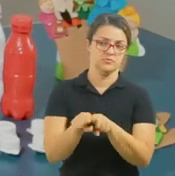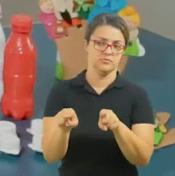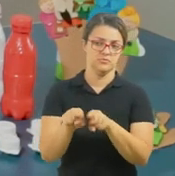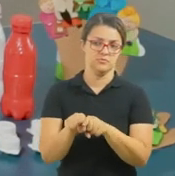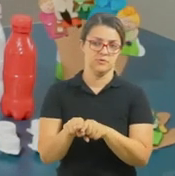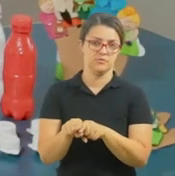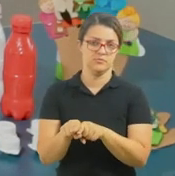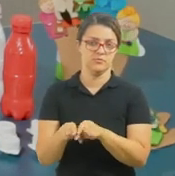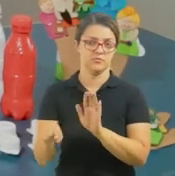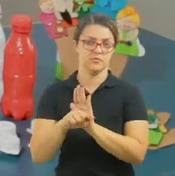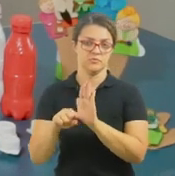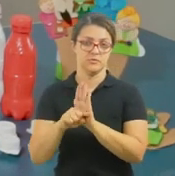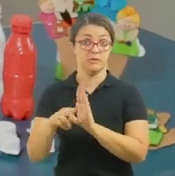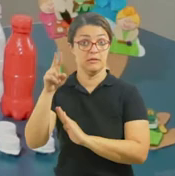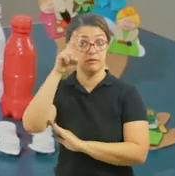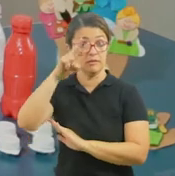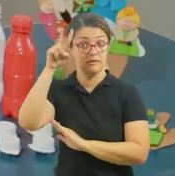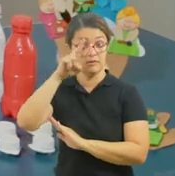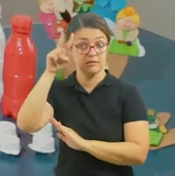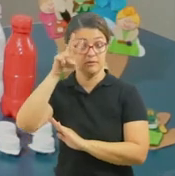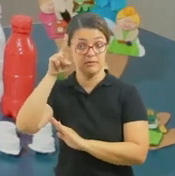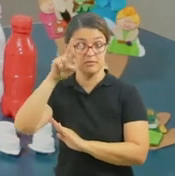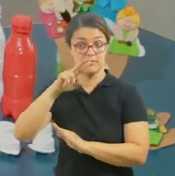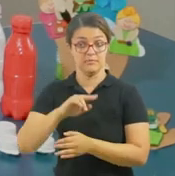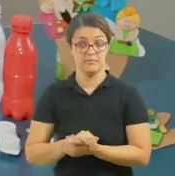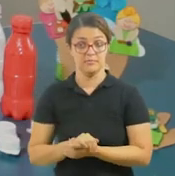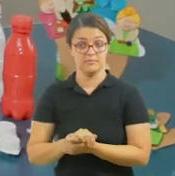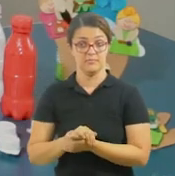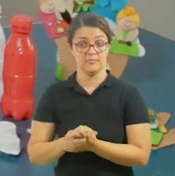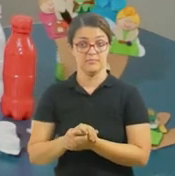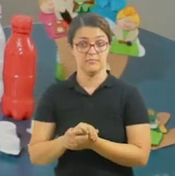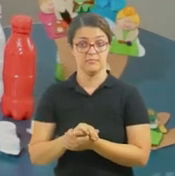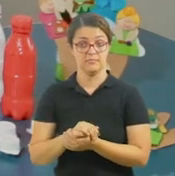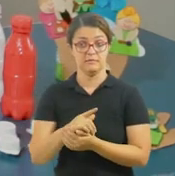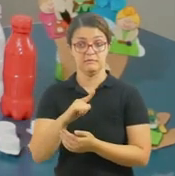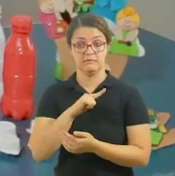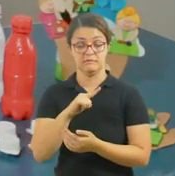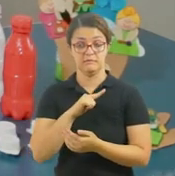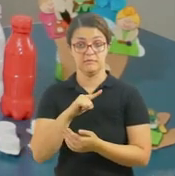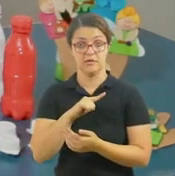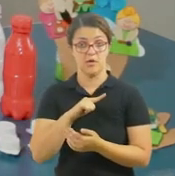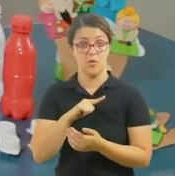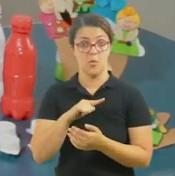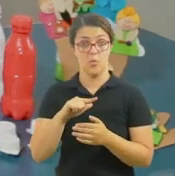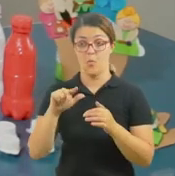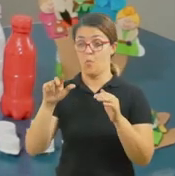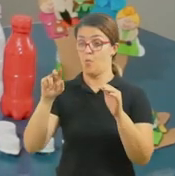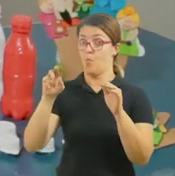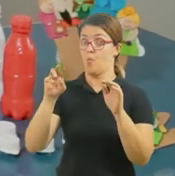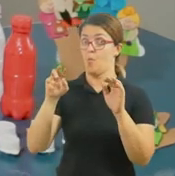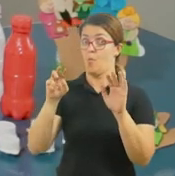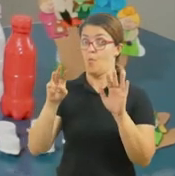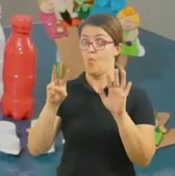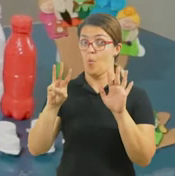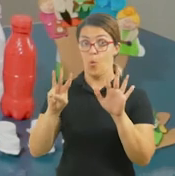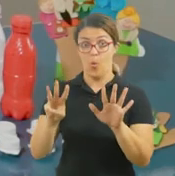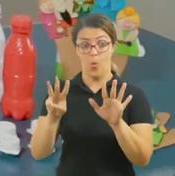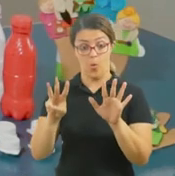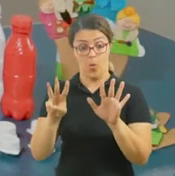na subtração. Lembrando que a subtração é ao contrário. Então, se você tem 8